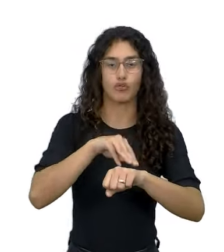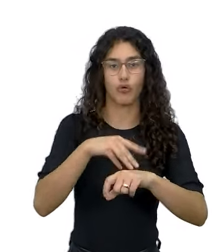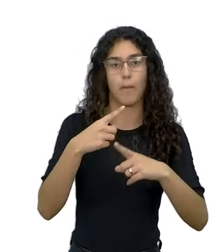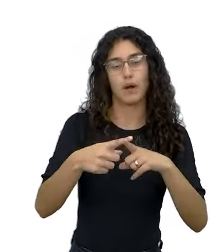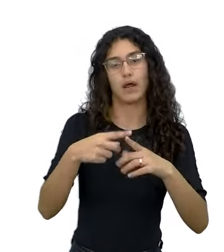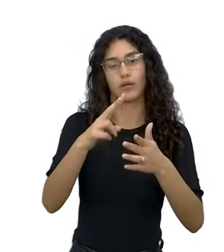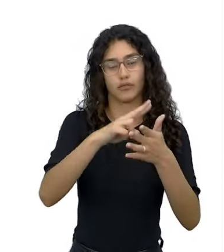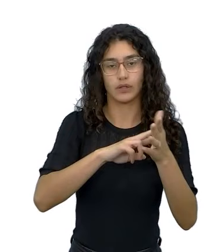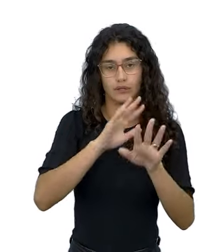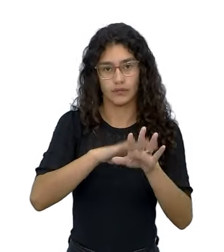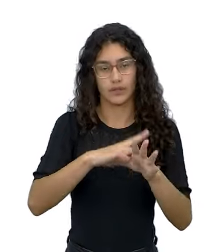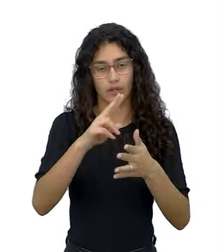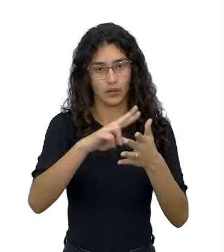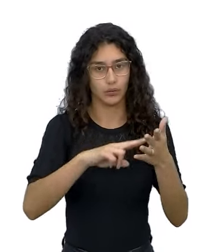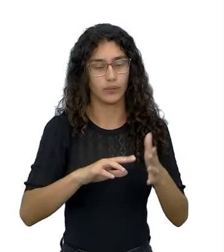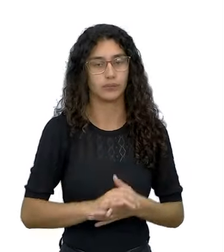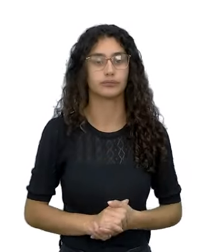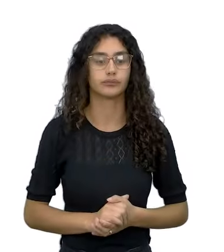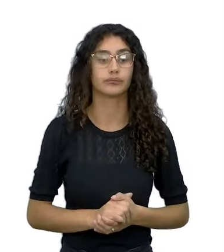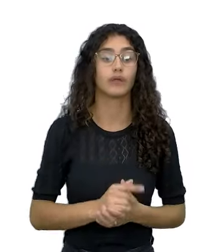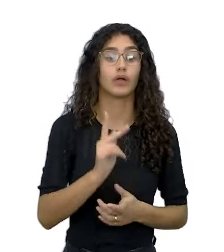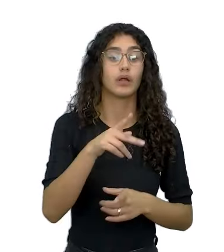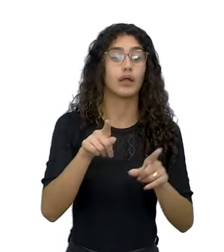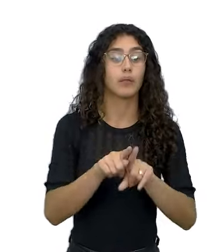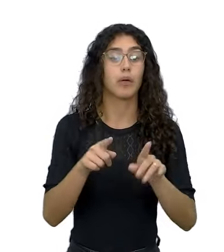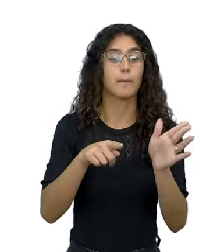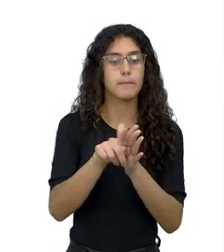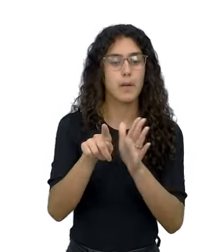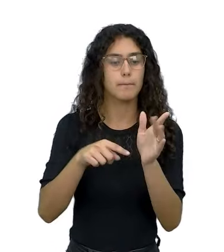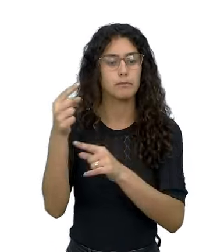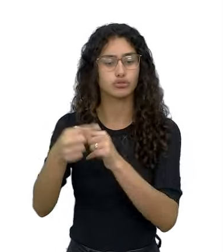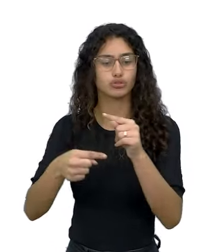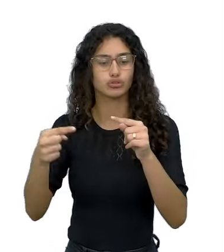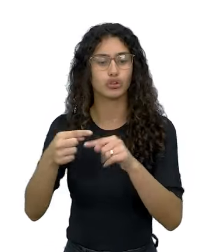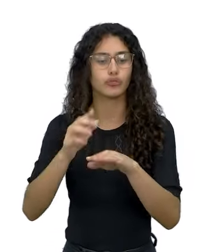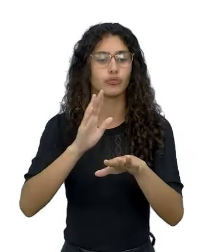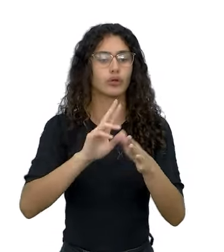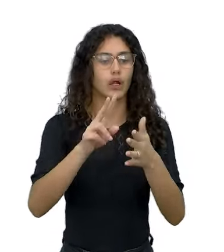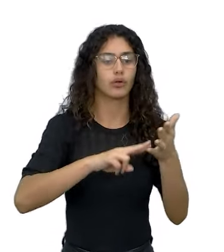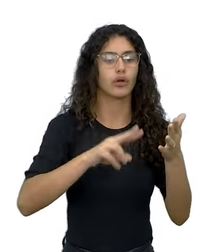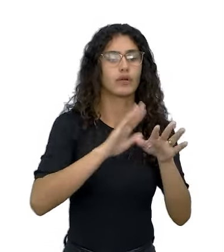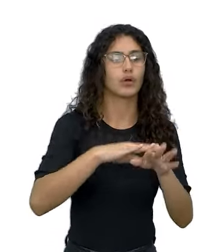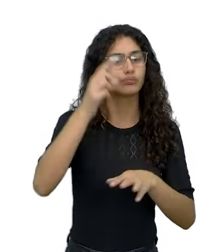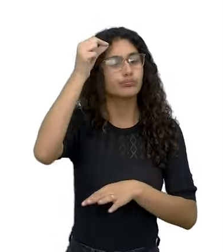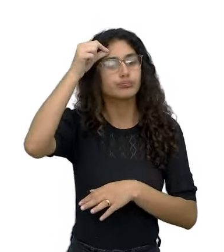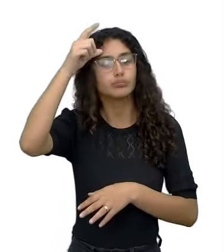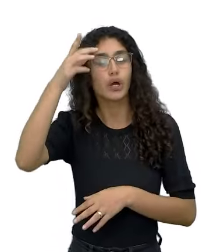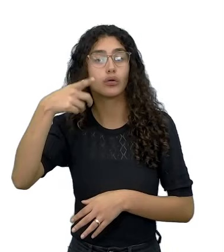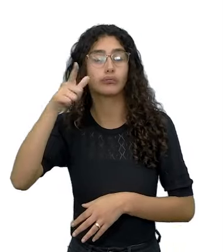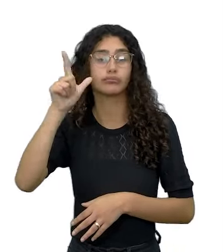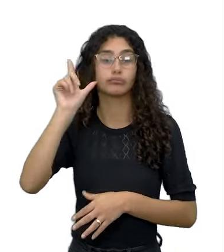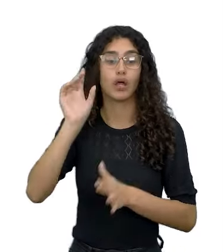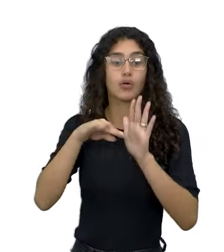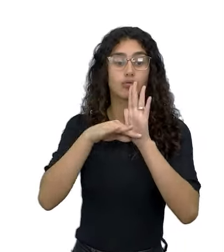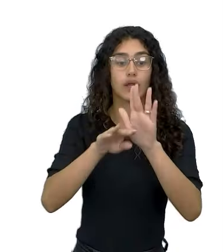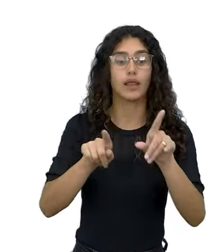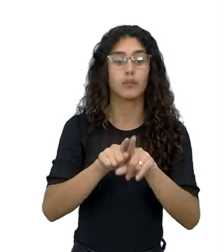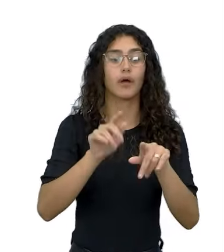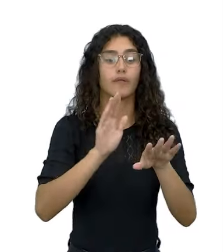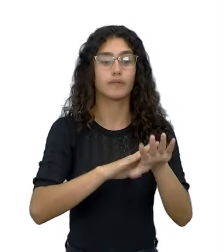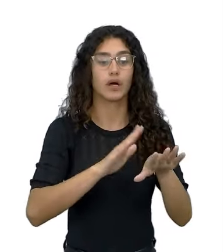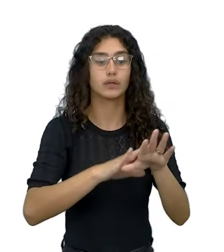eles vão realizar essa leitura, que é proporcionar os objetivos da leitura, atualizar conhecimentos prévios, ajudar a formular